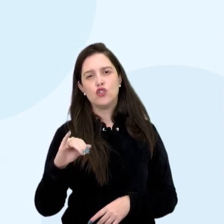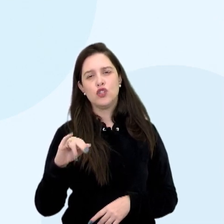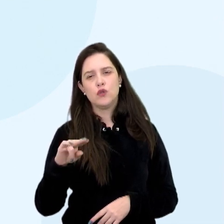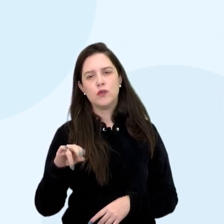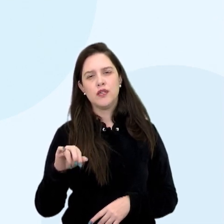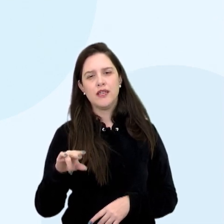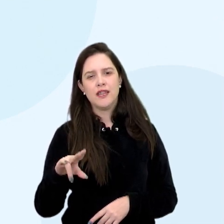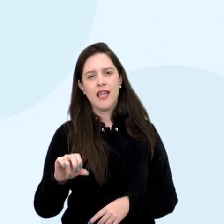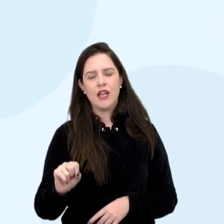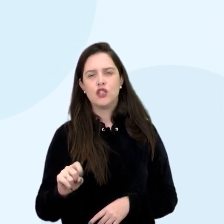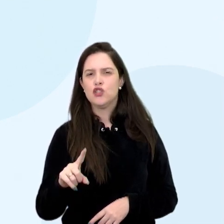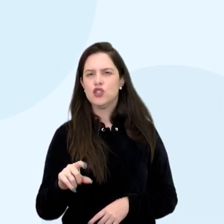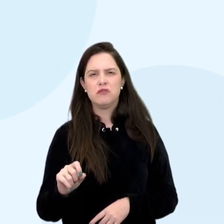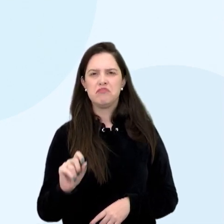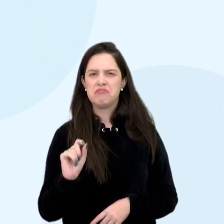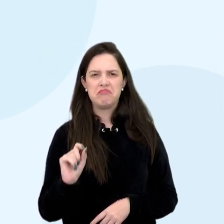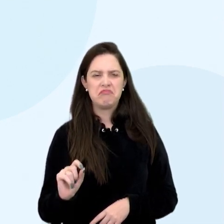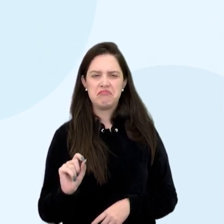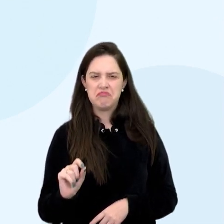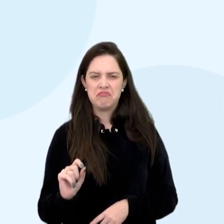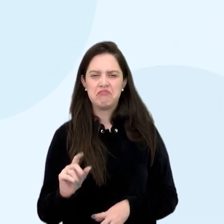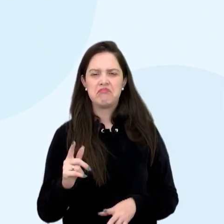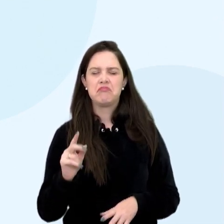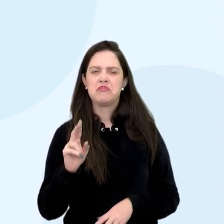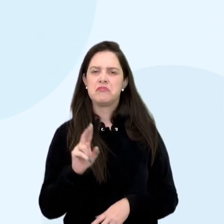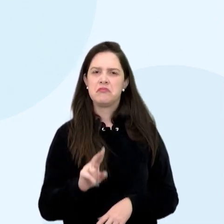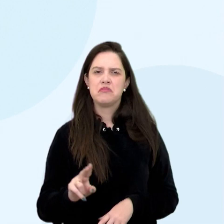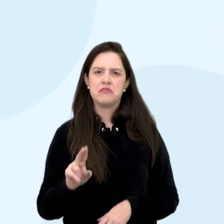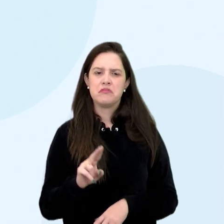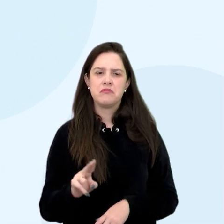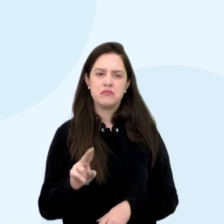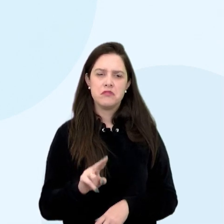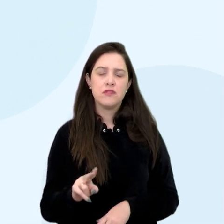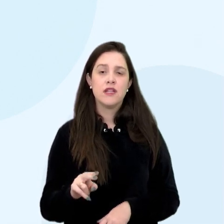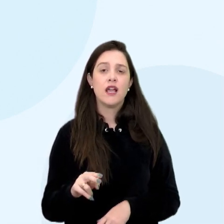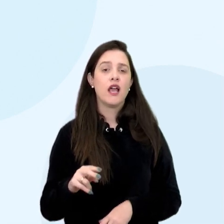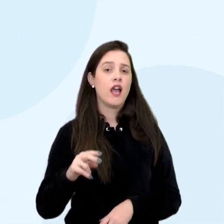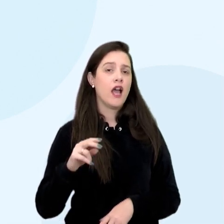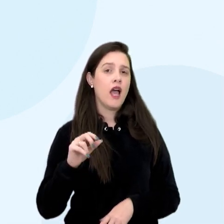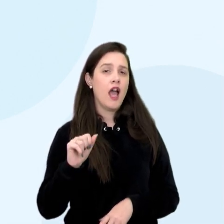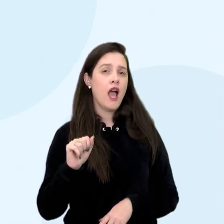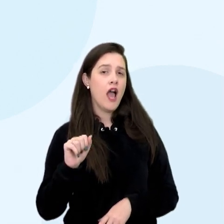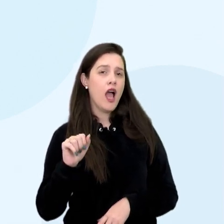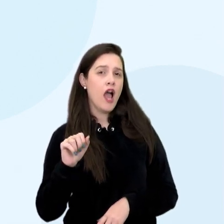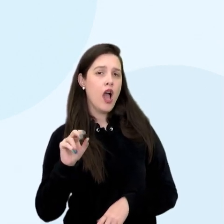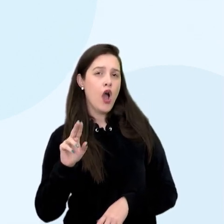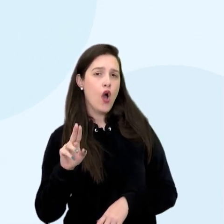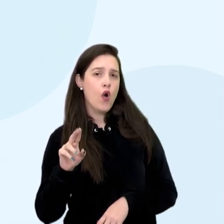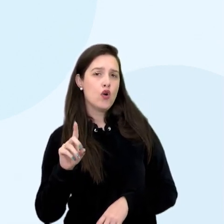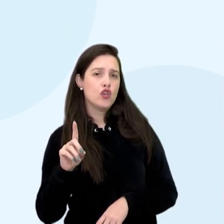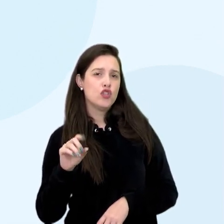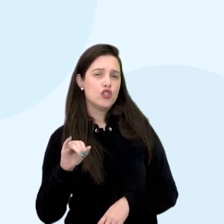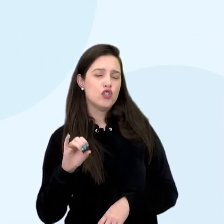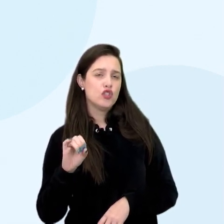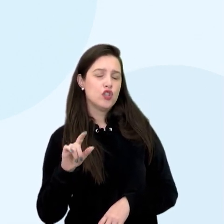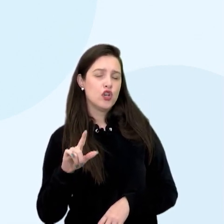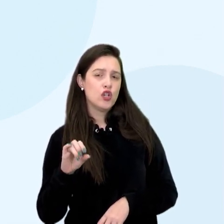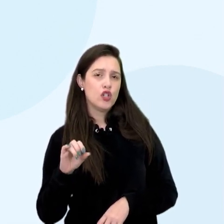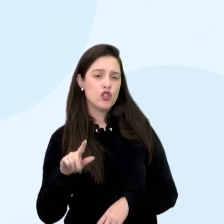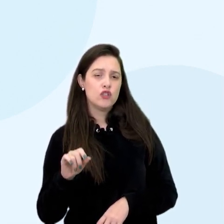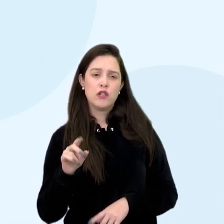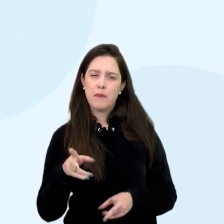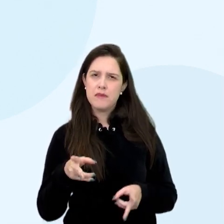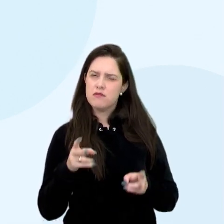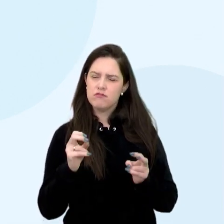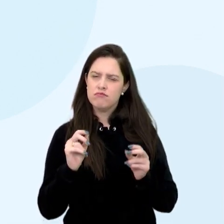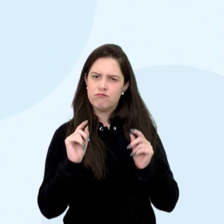essa descontinuidade? É um termo que é utilizado aí na geologia, que designa aí as camadas de transição, como a gente observa